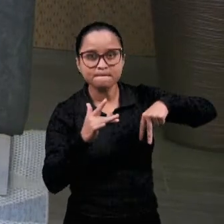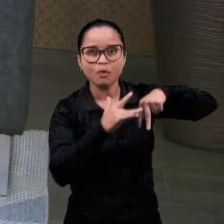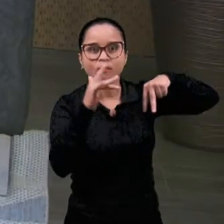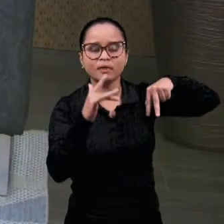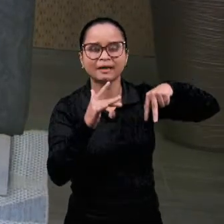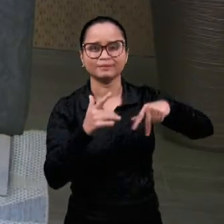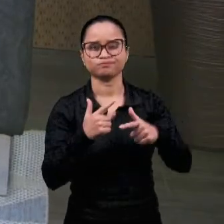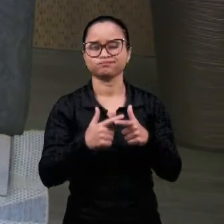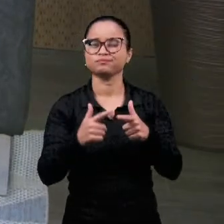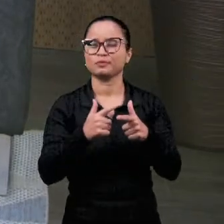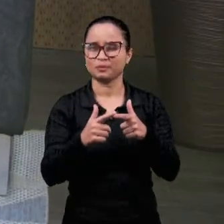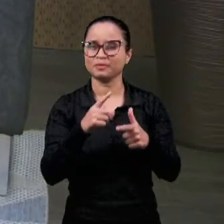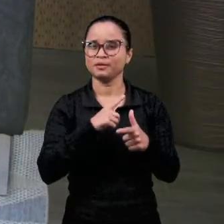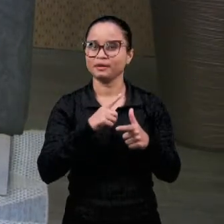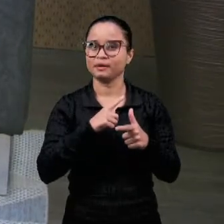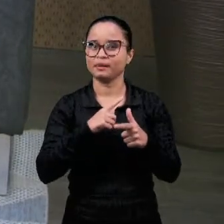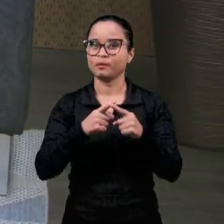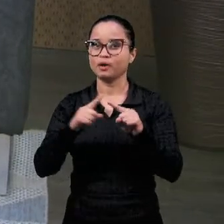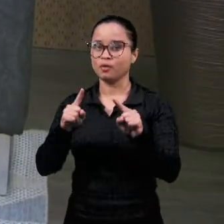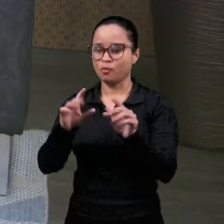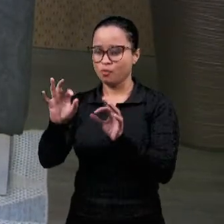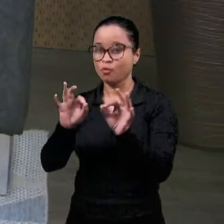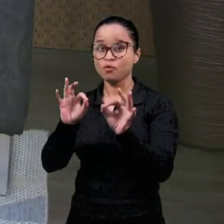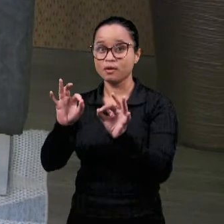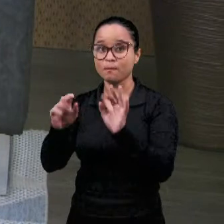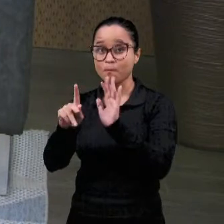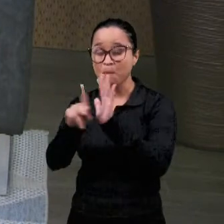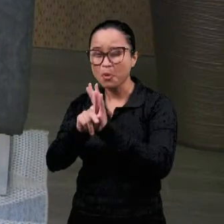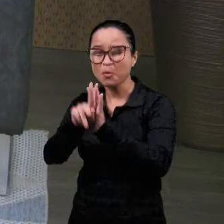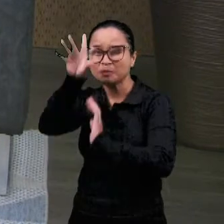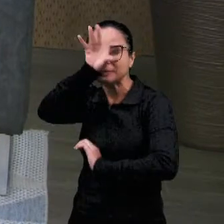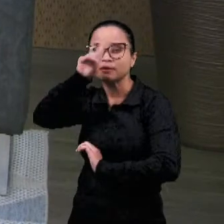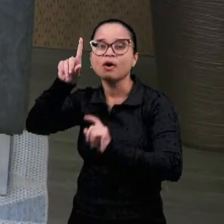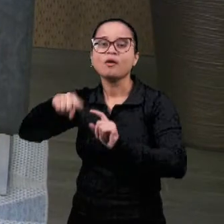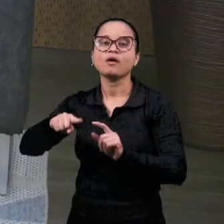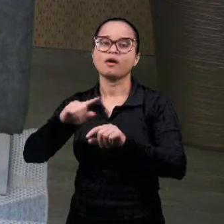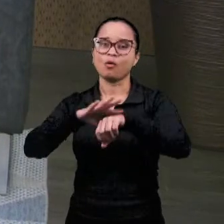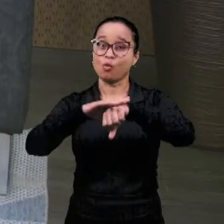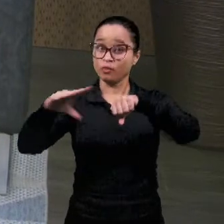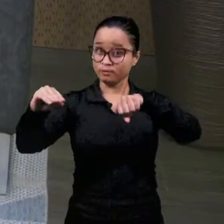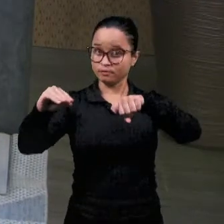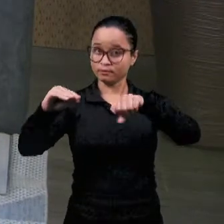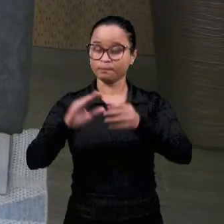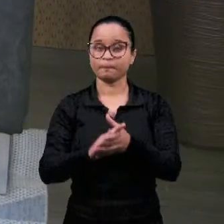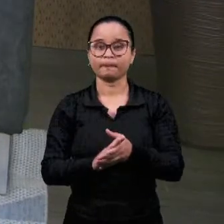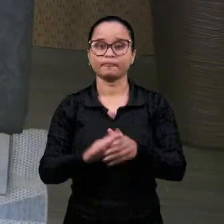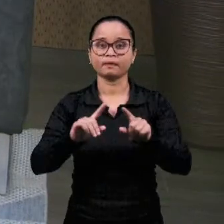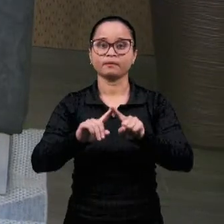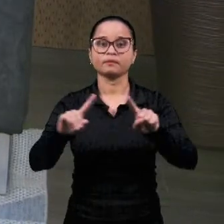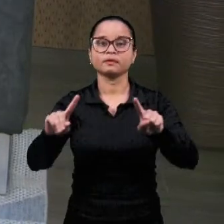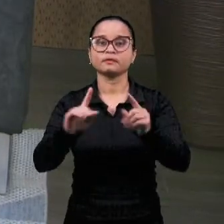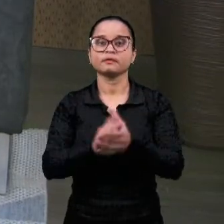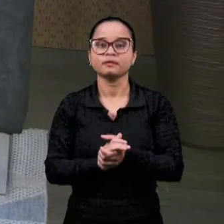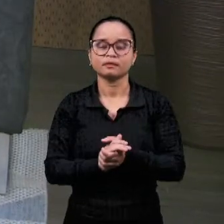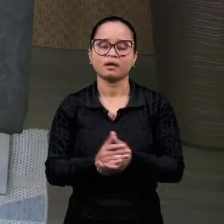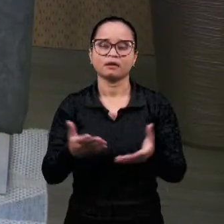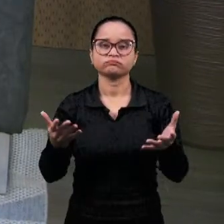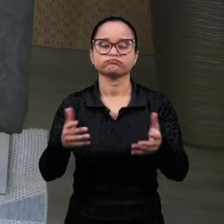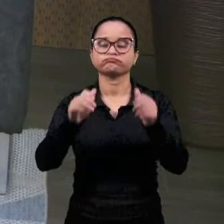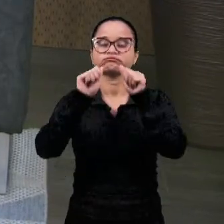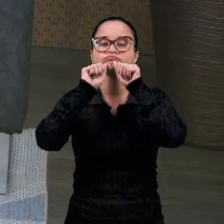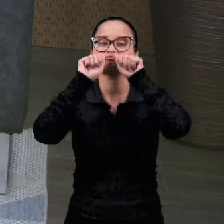O projeto de Deus era curar, e ela lançou mão da bênção na hora. Com muita fé. Com muita